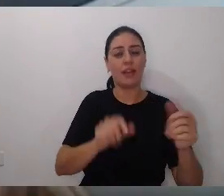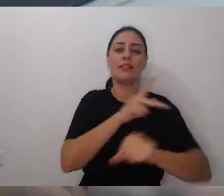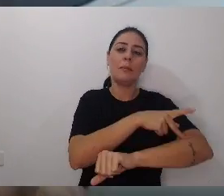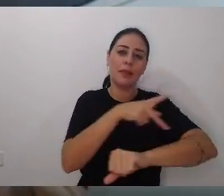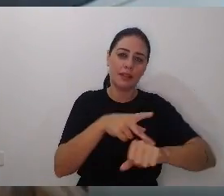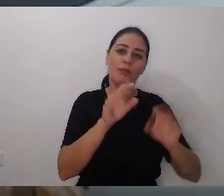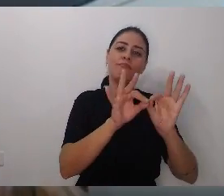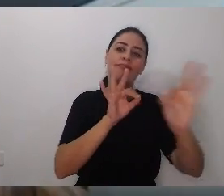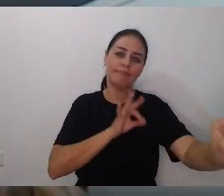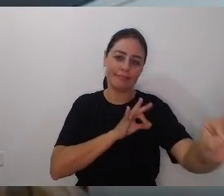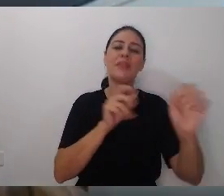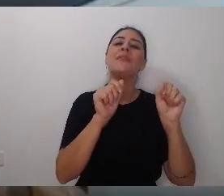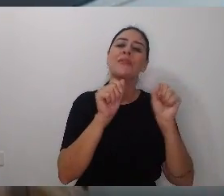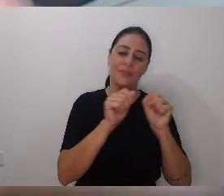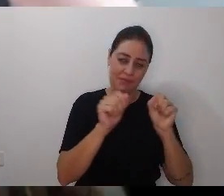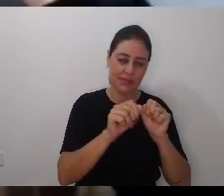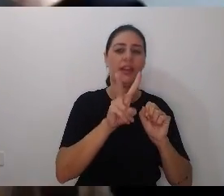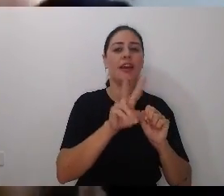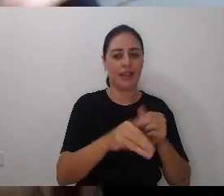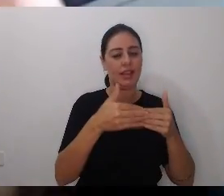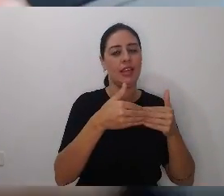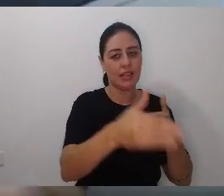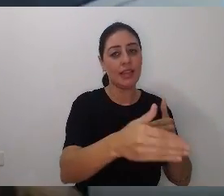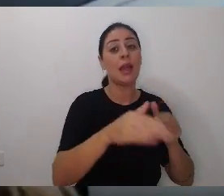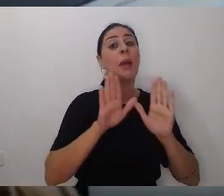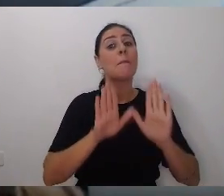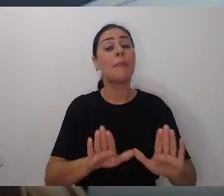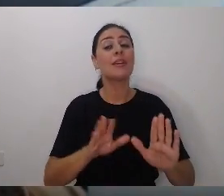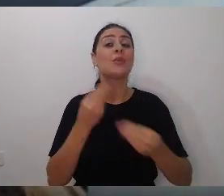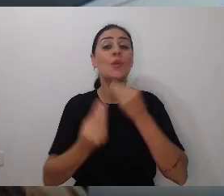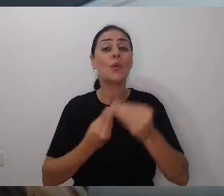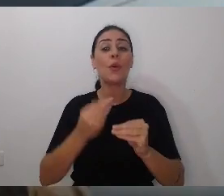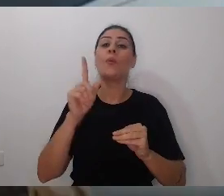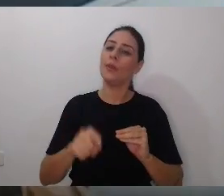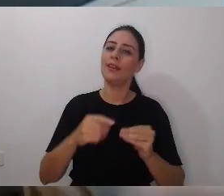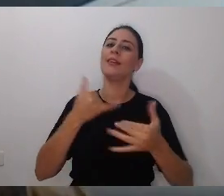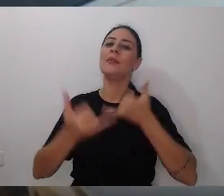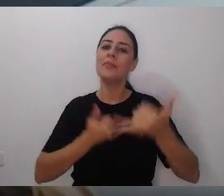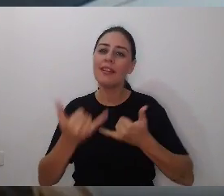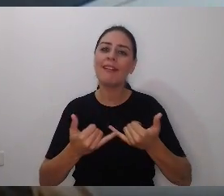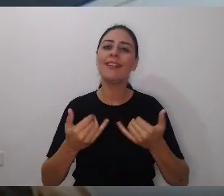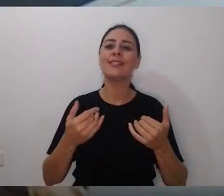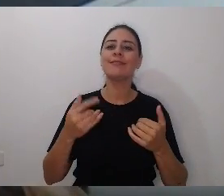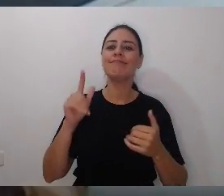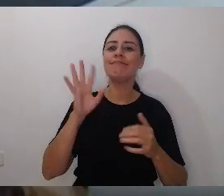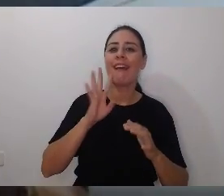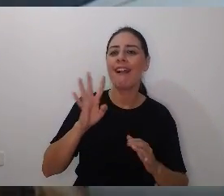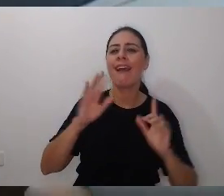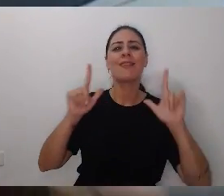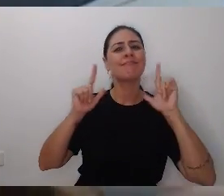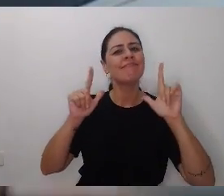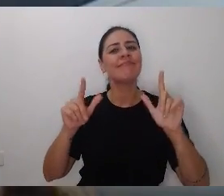E você frisou isso hoje na sua fala, e que vem muito de encontro com o que a gente está falando. A criança, ela vai fazer